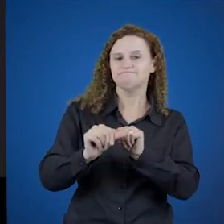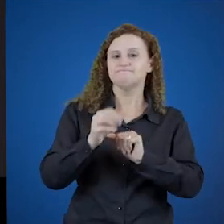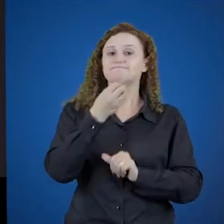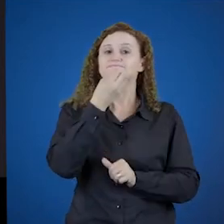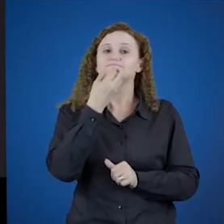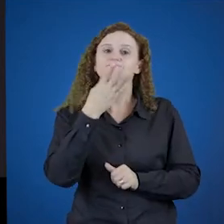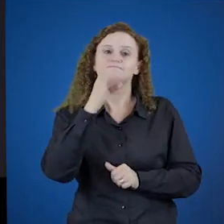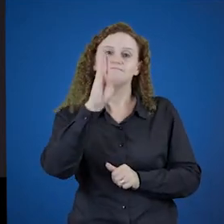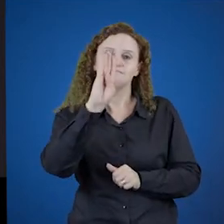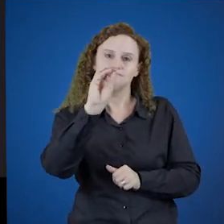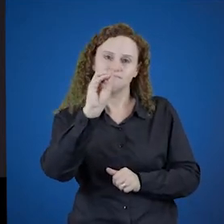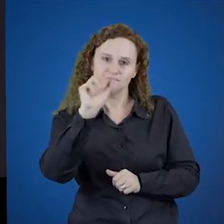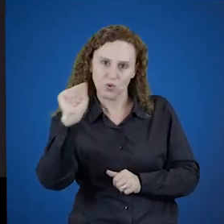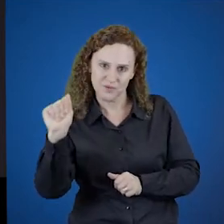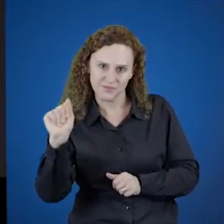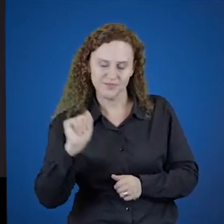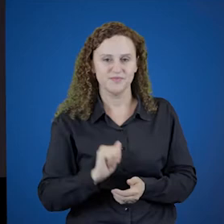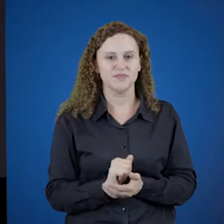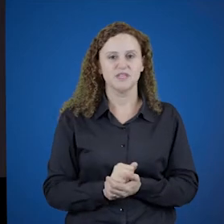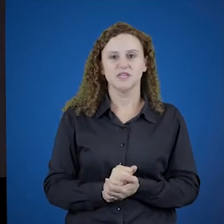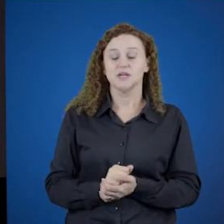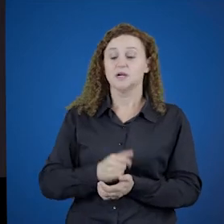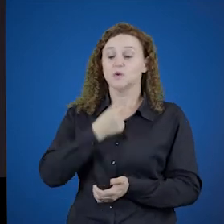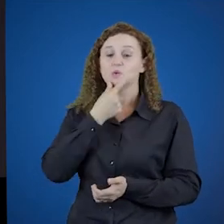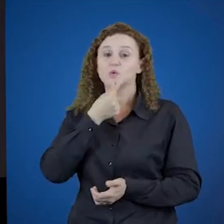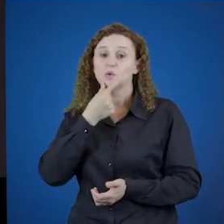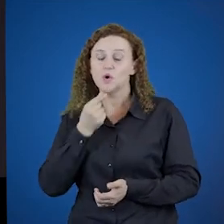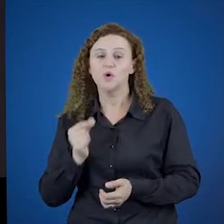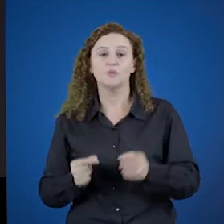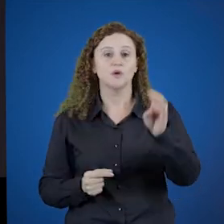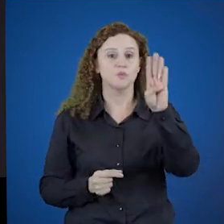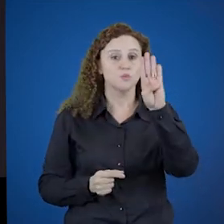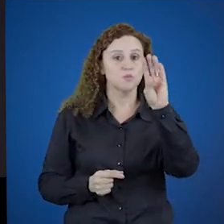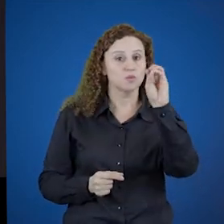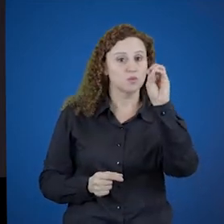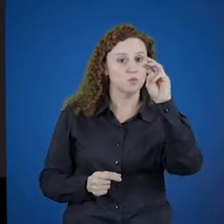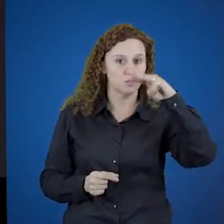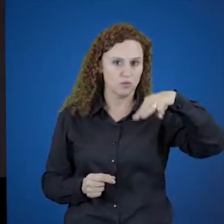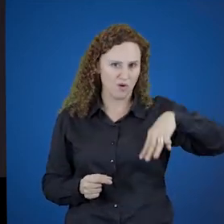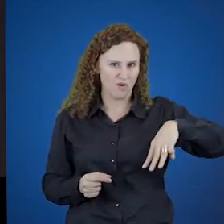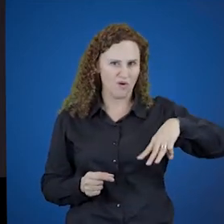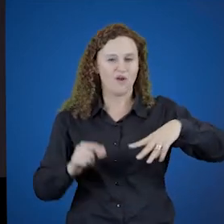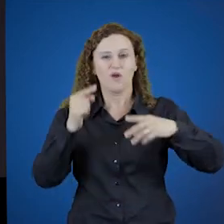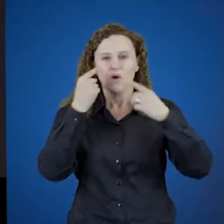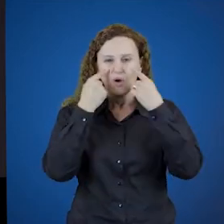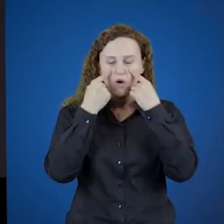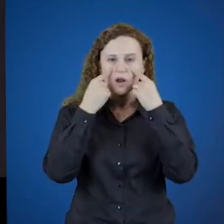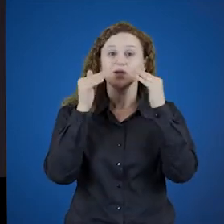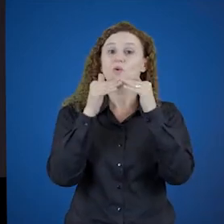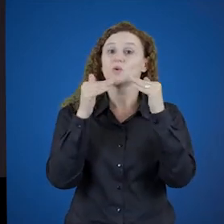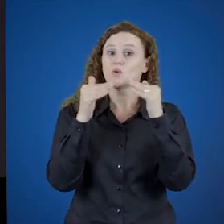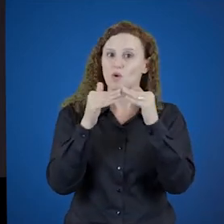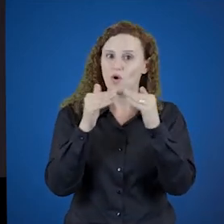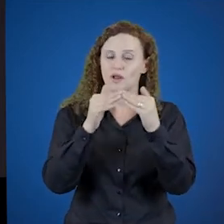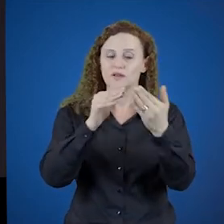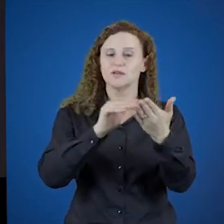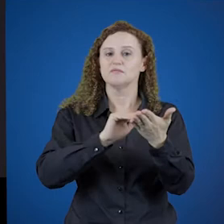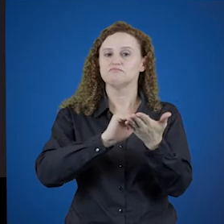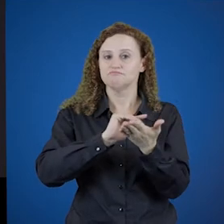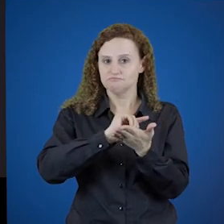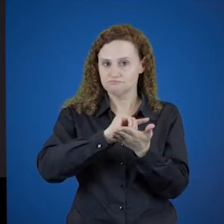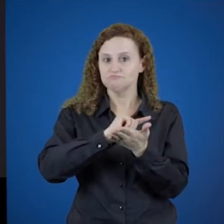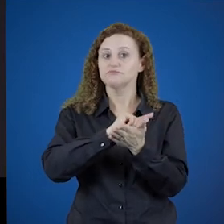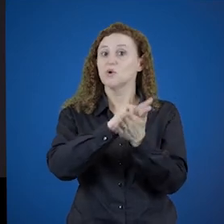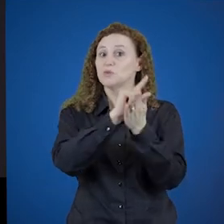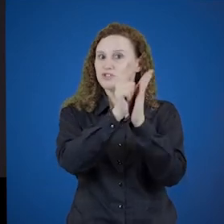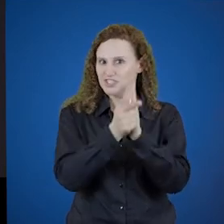boa e e também concorda em número gênero e número com o substantivo que